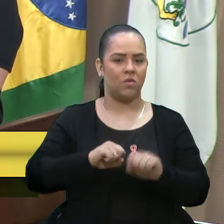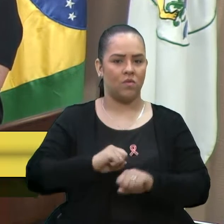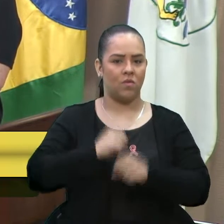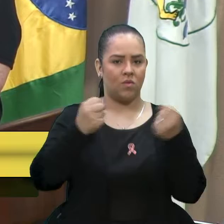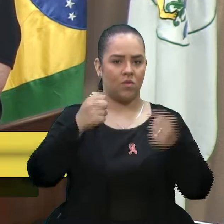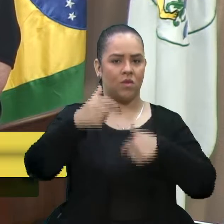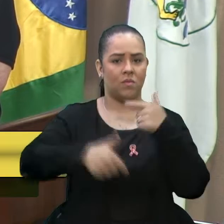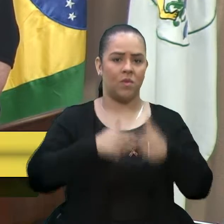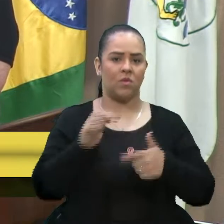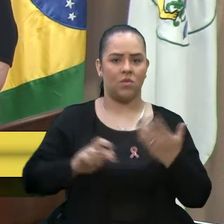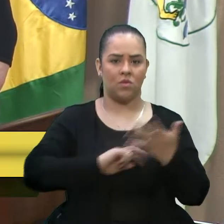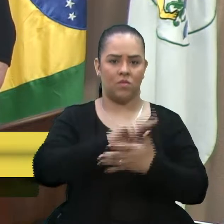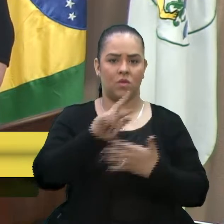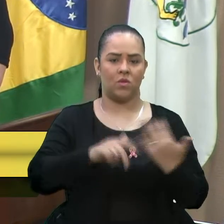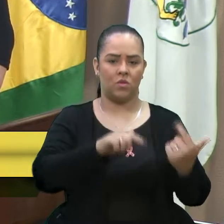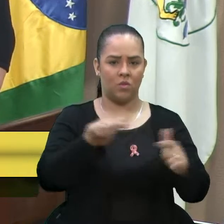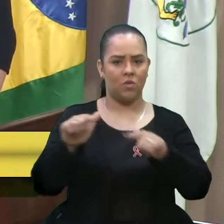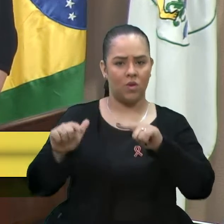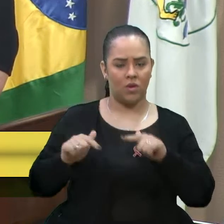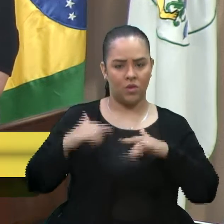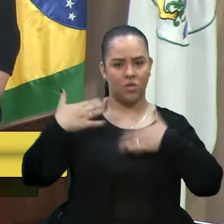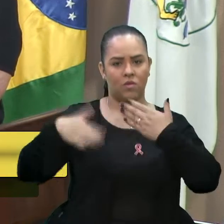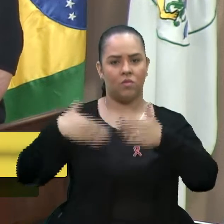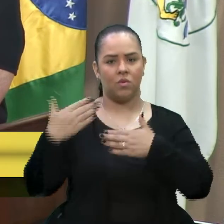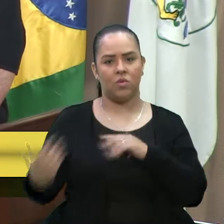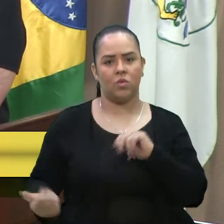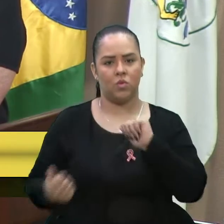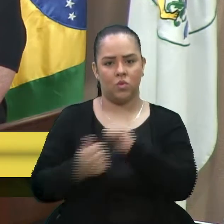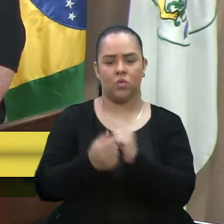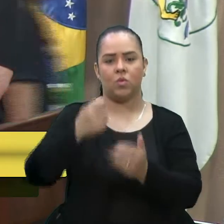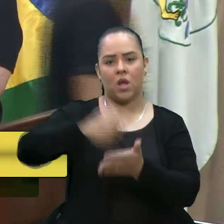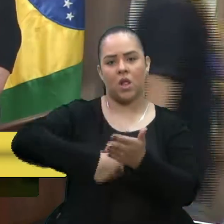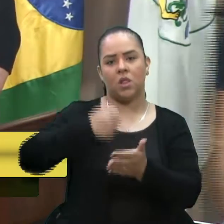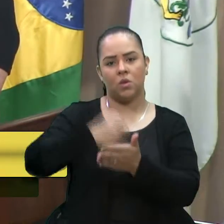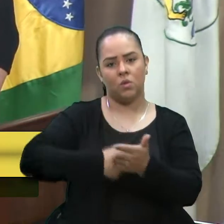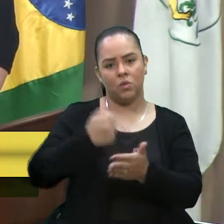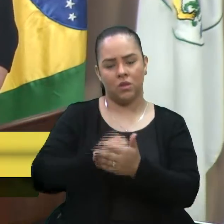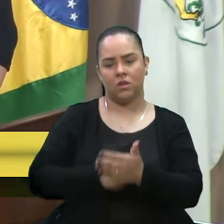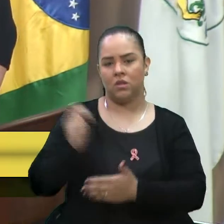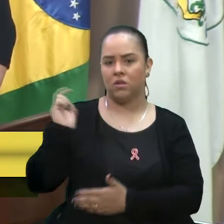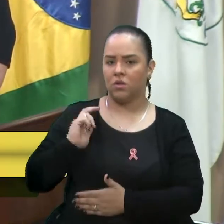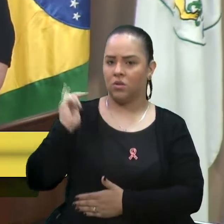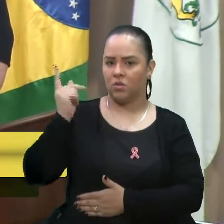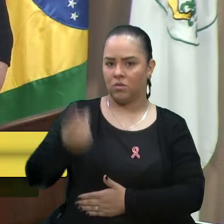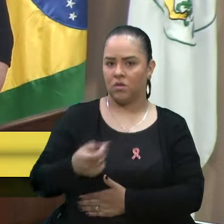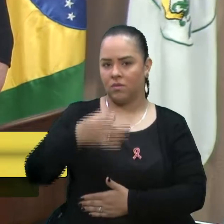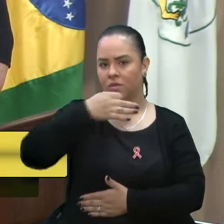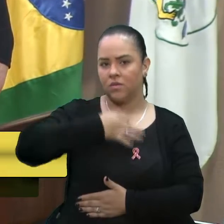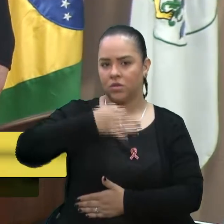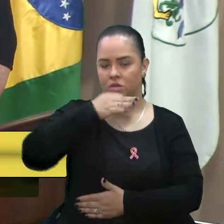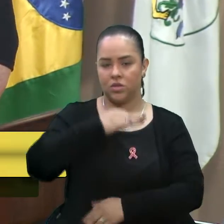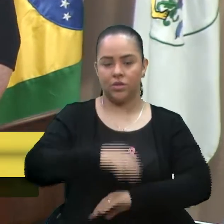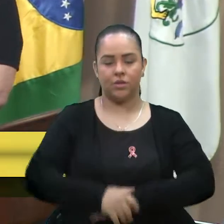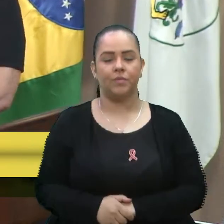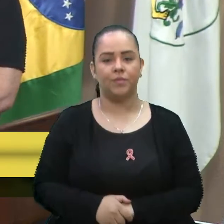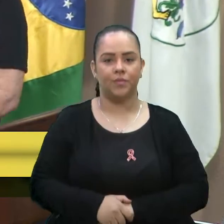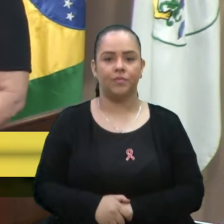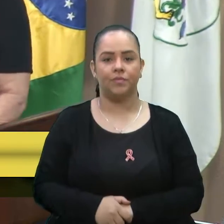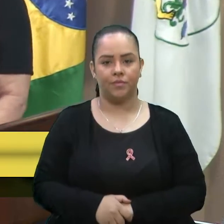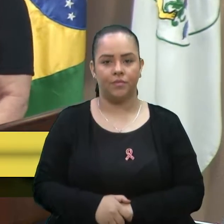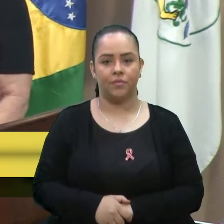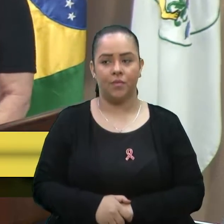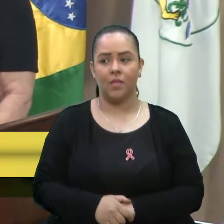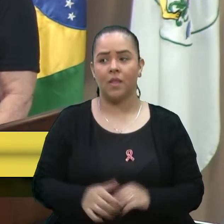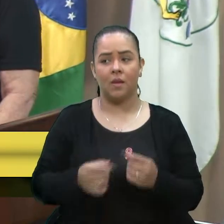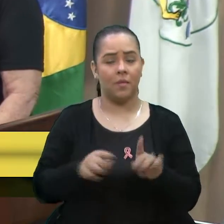gestões, construindo junto com os servidores a sua luta, a sua história em prol de Caxias do Sul. Mas